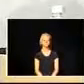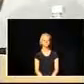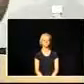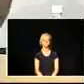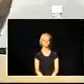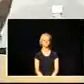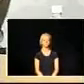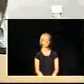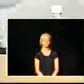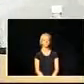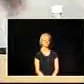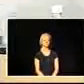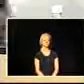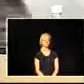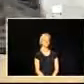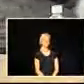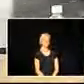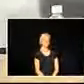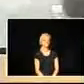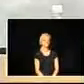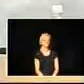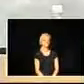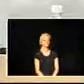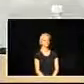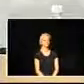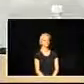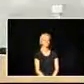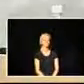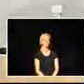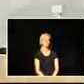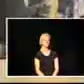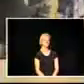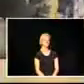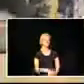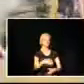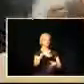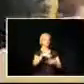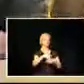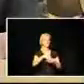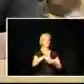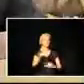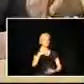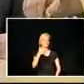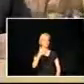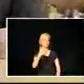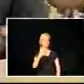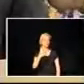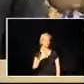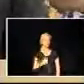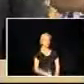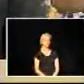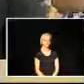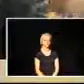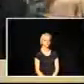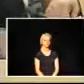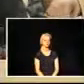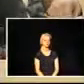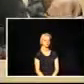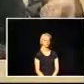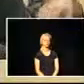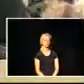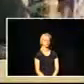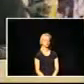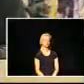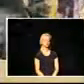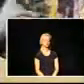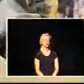Artigo 11º, essa lei entra em vigor na data de sua publicação. Em votação, aprovado. Declaro então aprovado projeto de